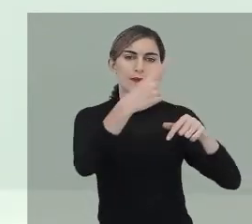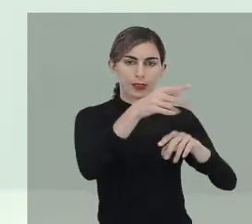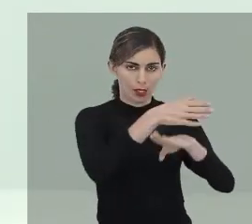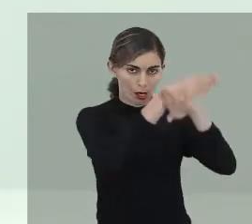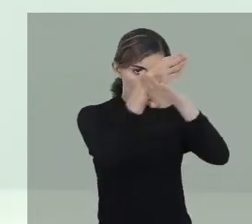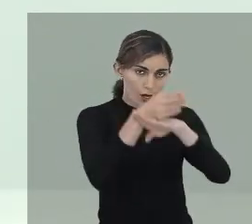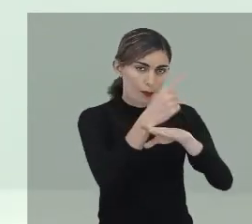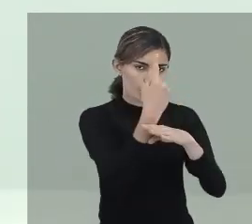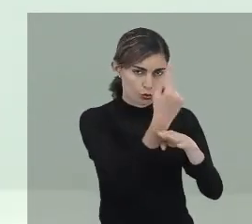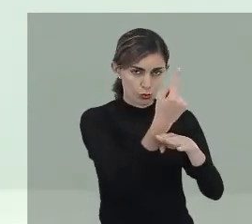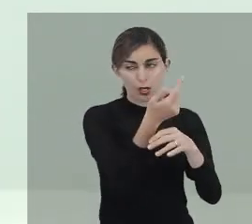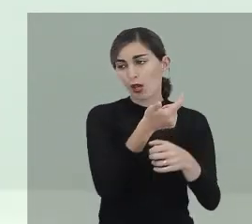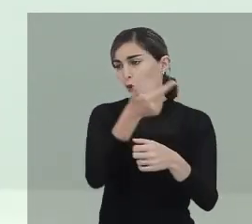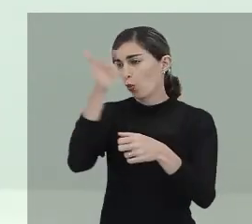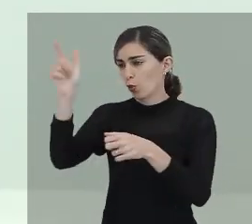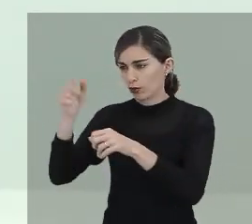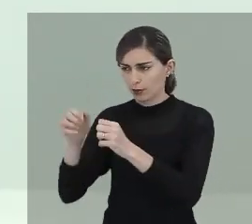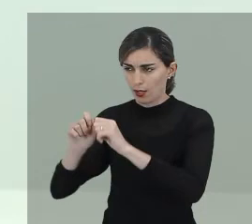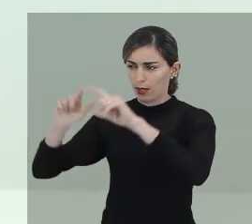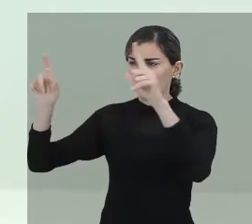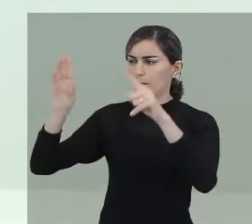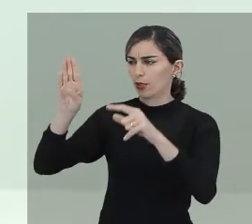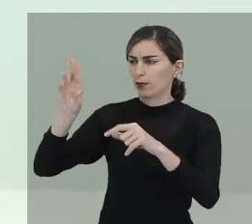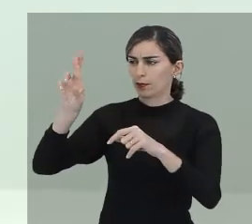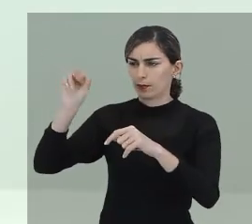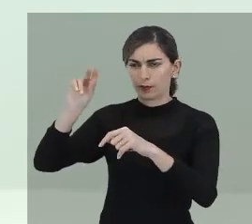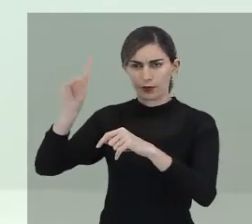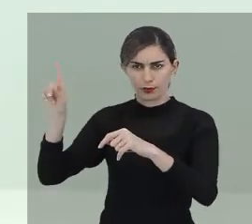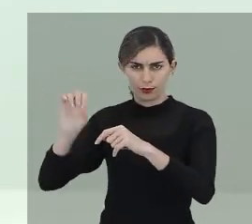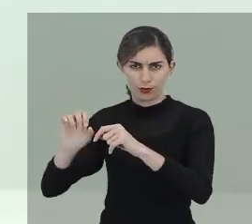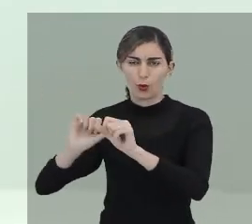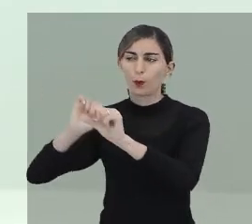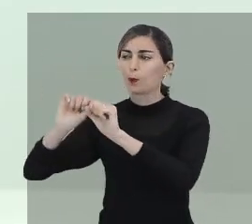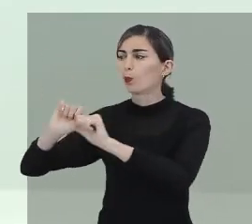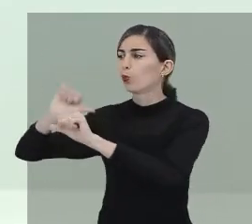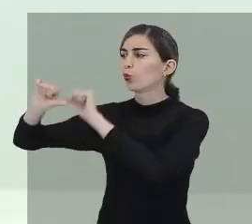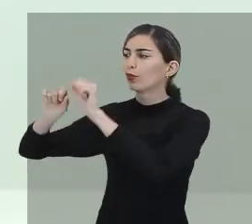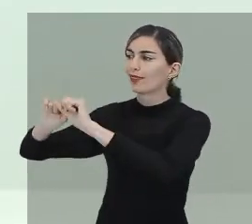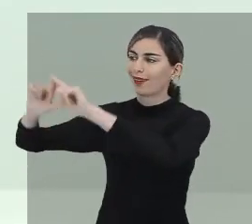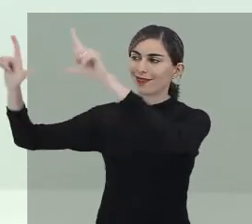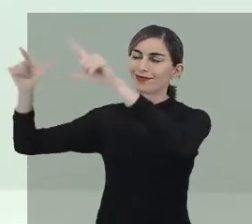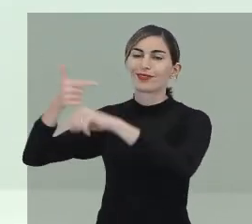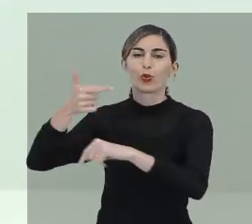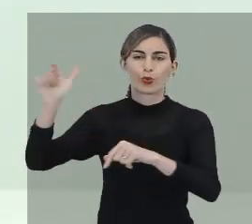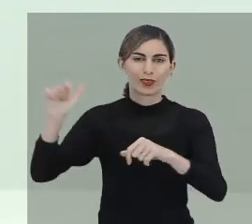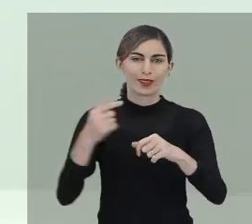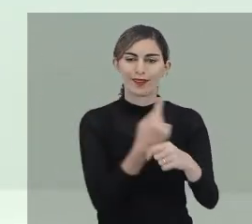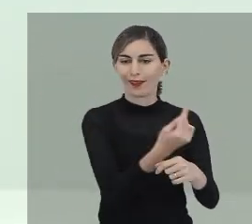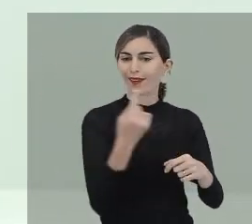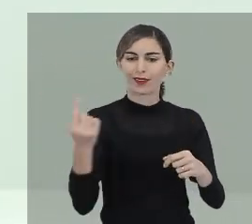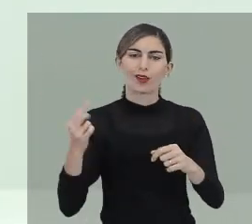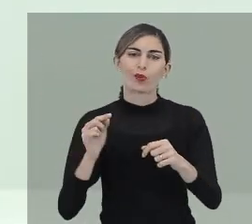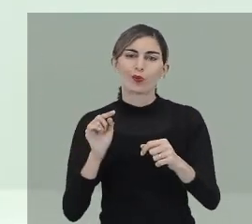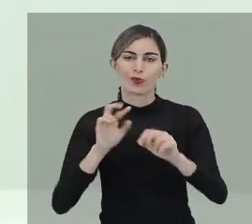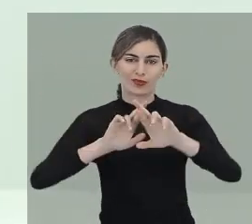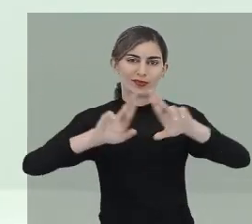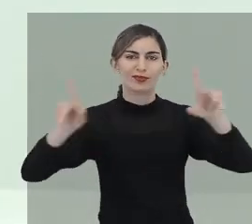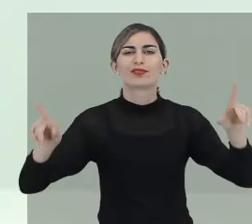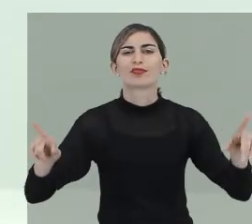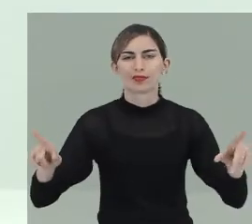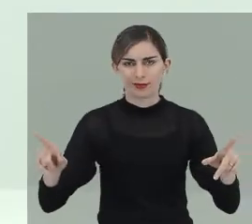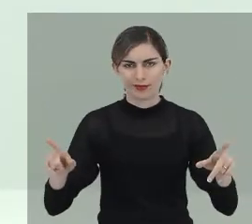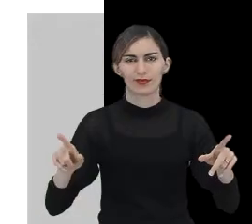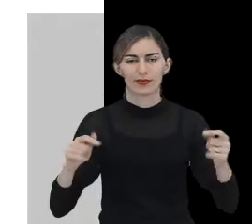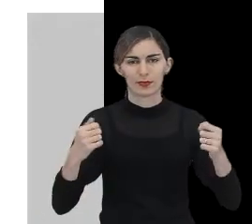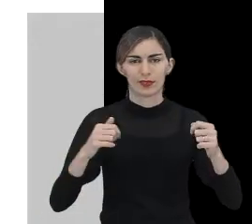que para a câmera é uma, para abrir o browser e para mudar a tela é outra. Então, para abrir o browser, você